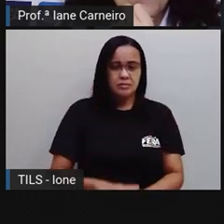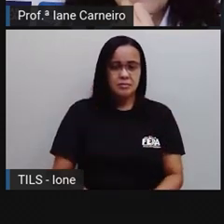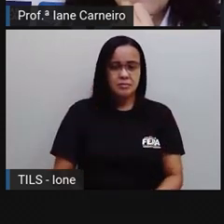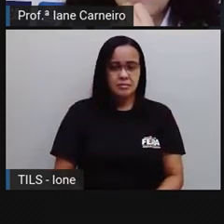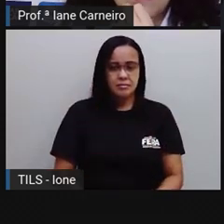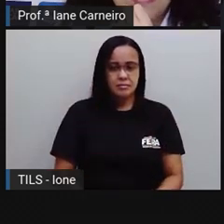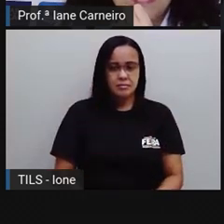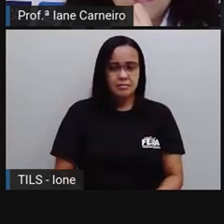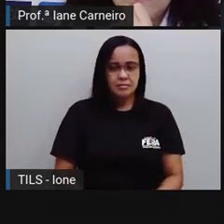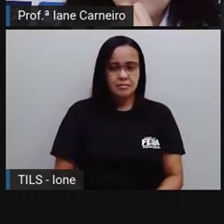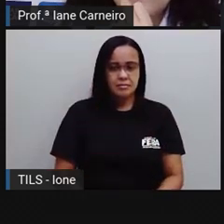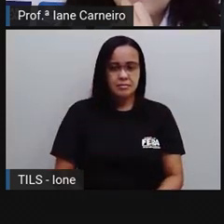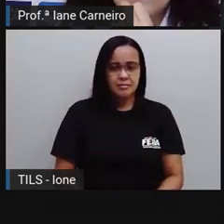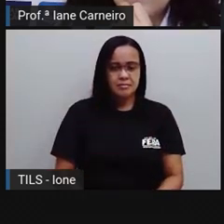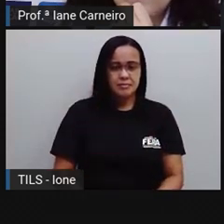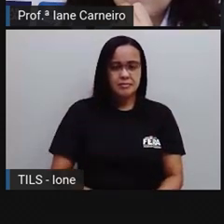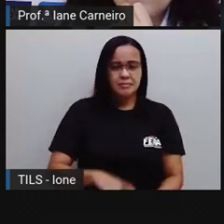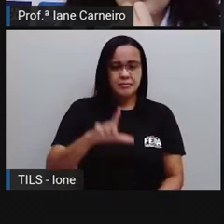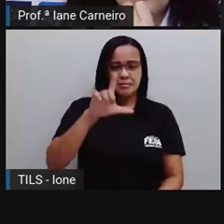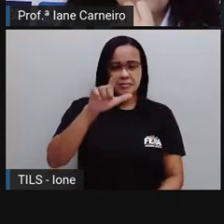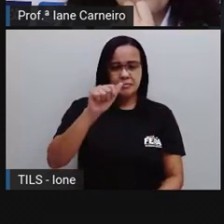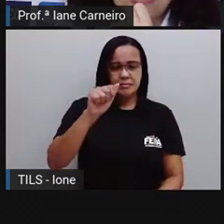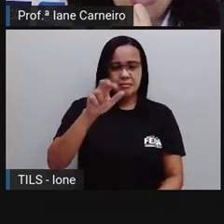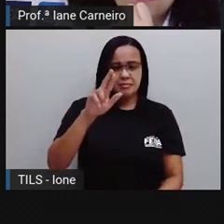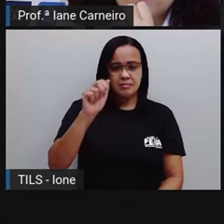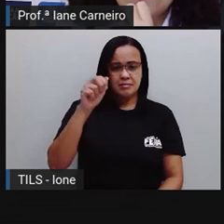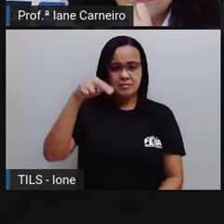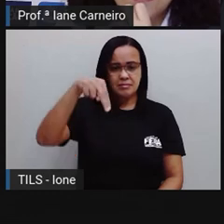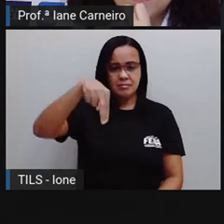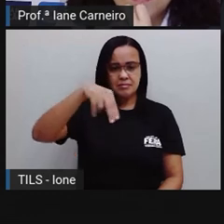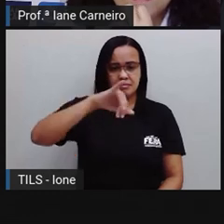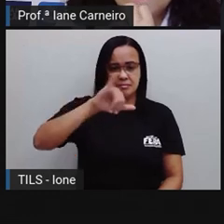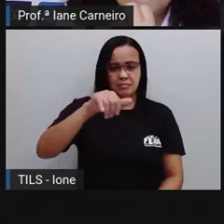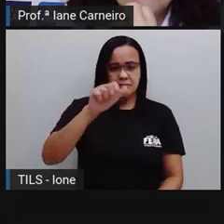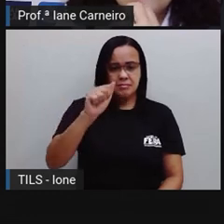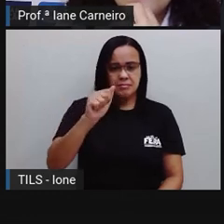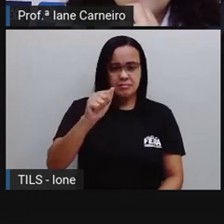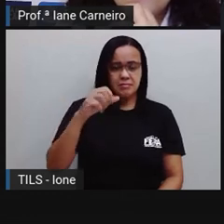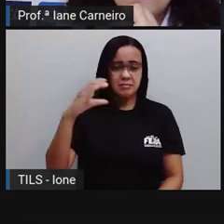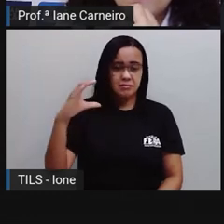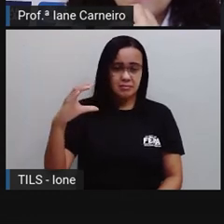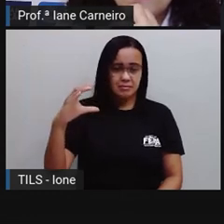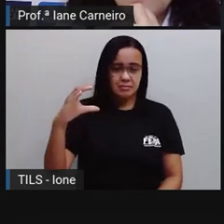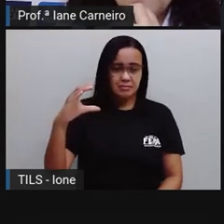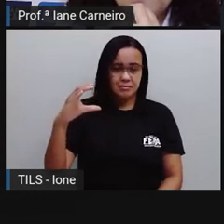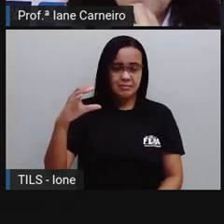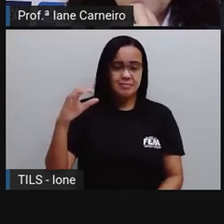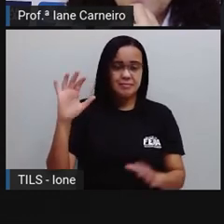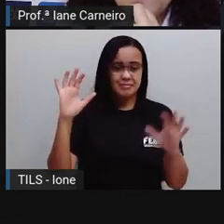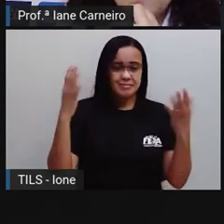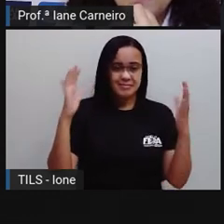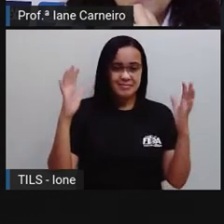Oi ó Olá arranjar então a letra C